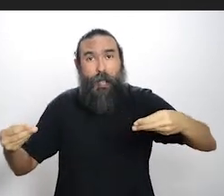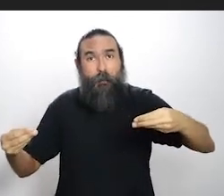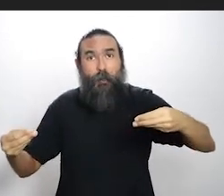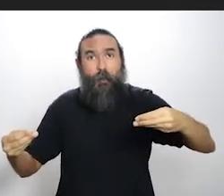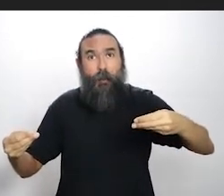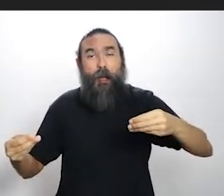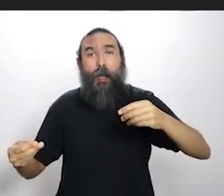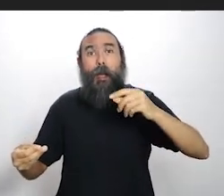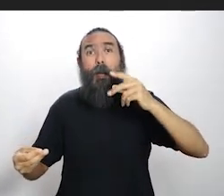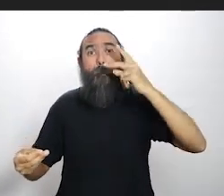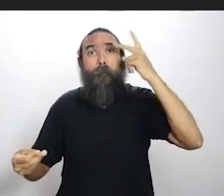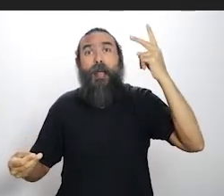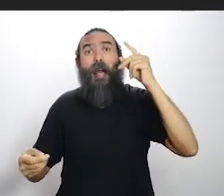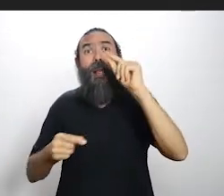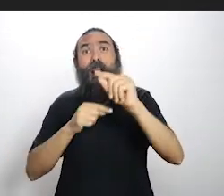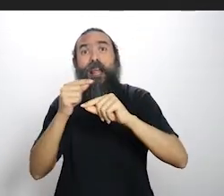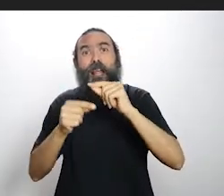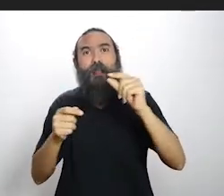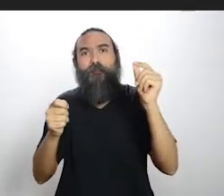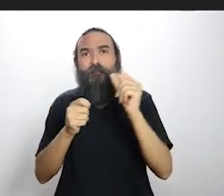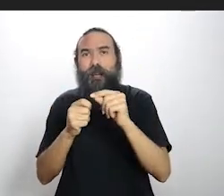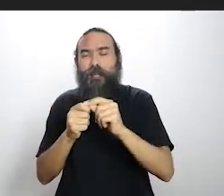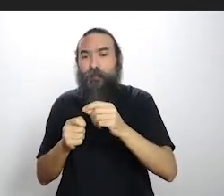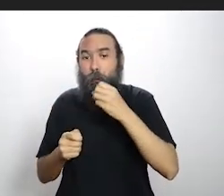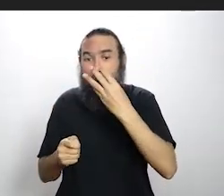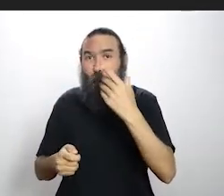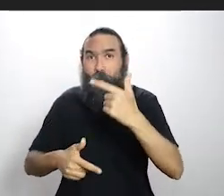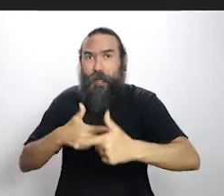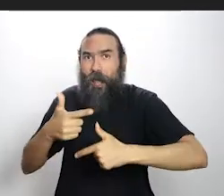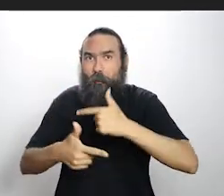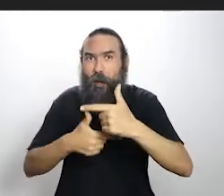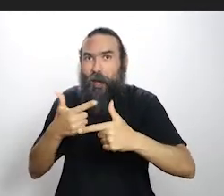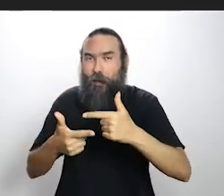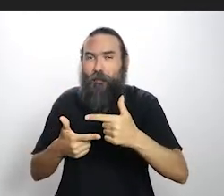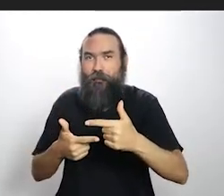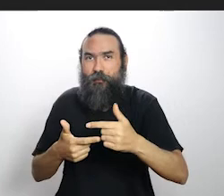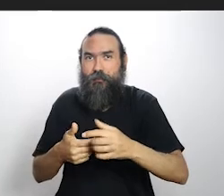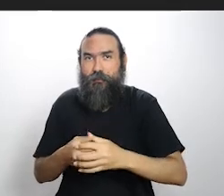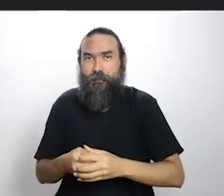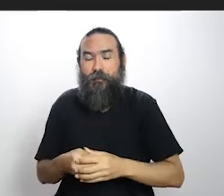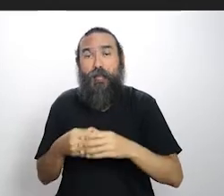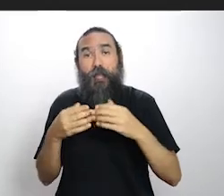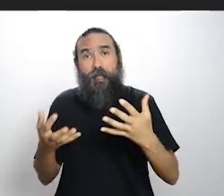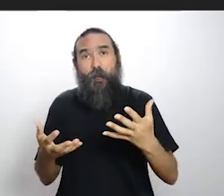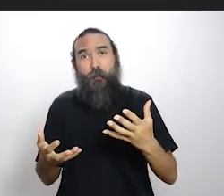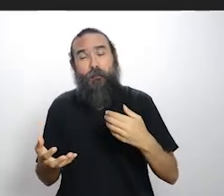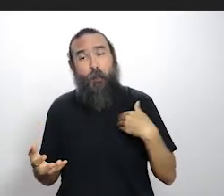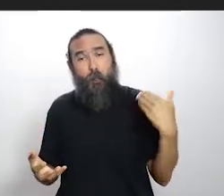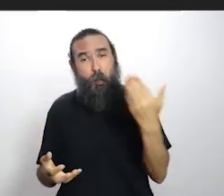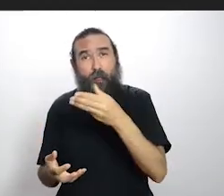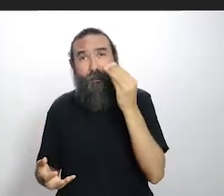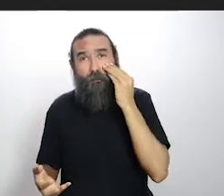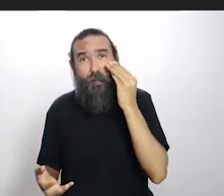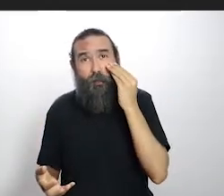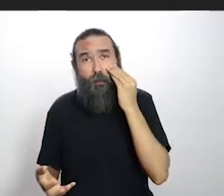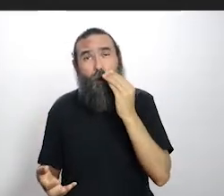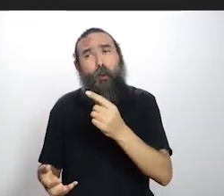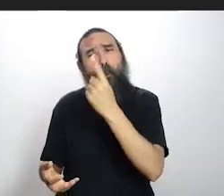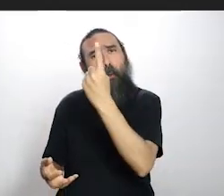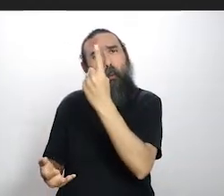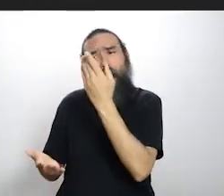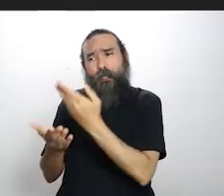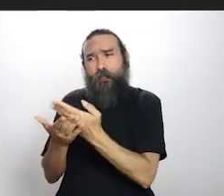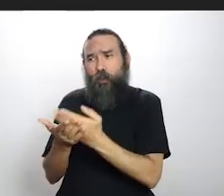percebia que, num determinado ano, determinada escola ficava em primeiro lugar, ganhava o prêmio por uma iniciativa